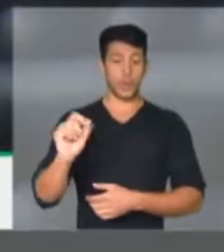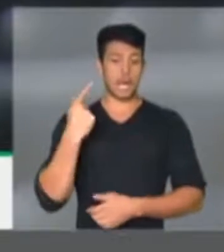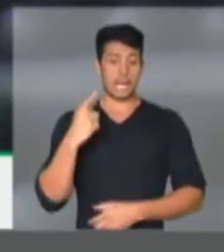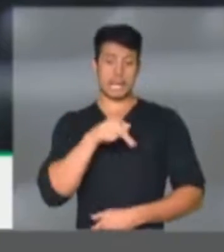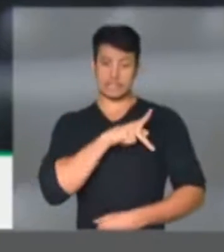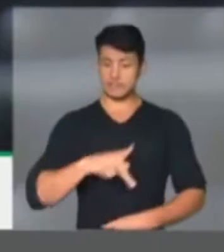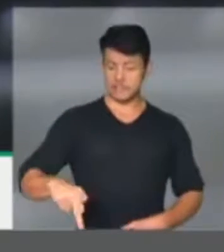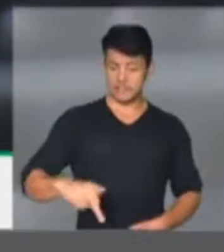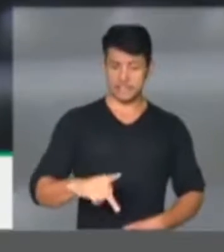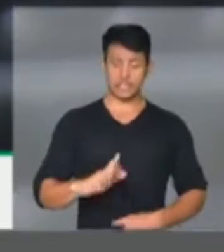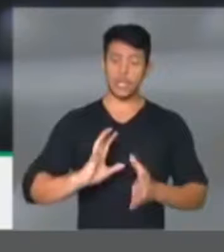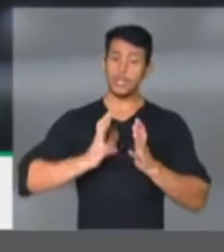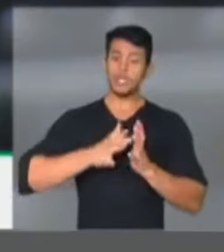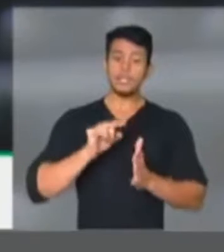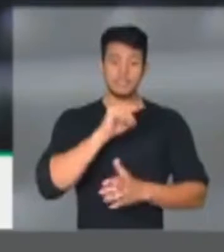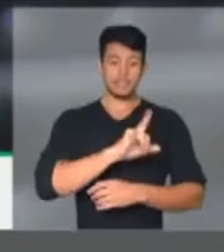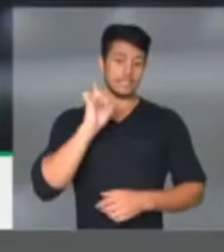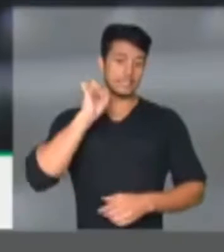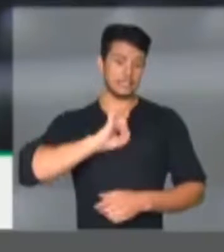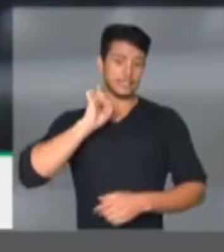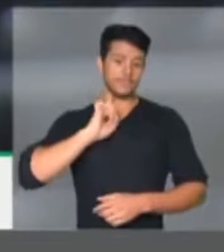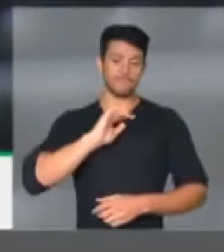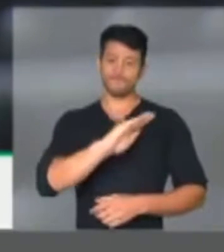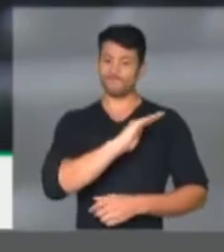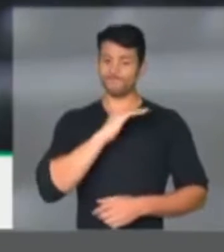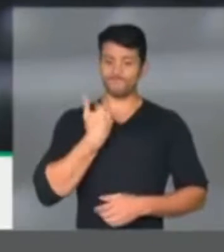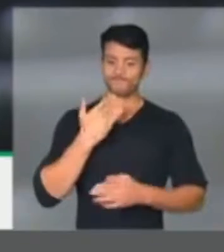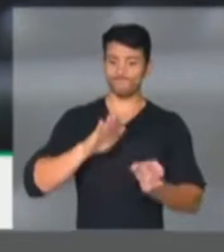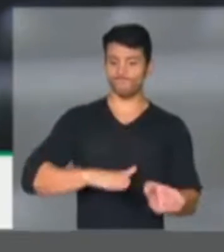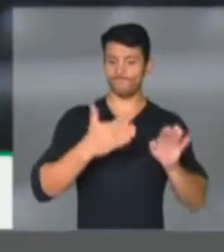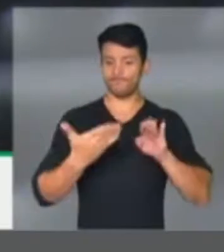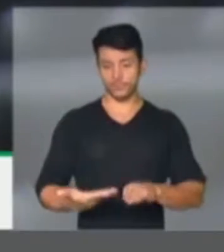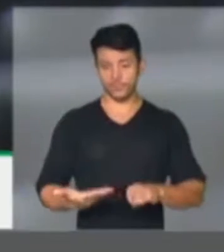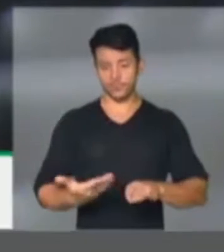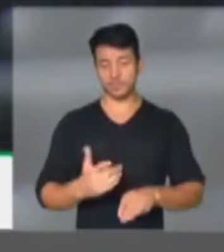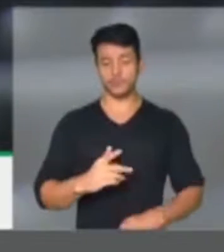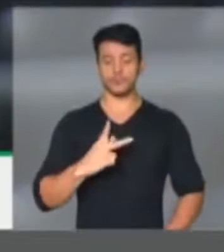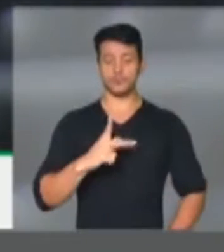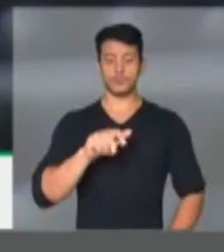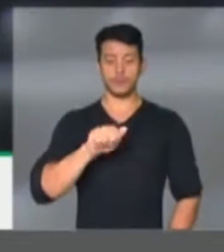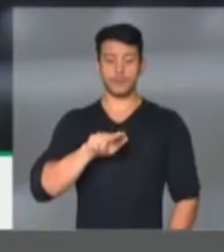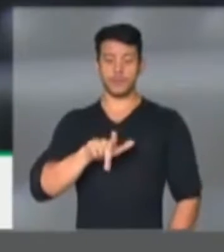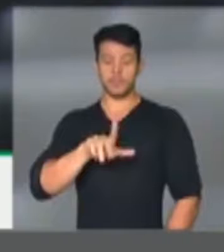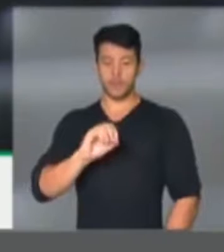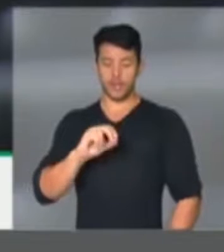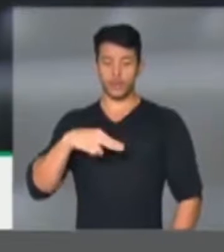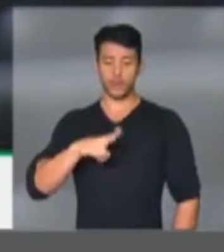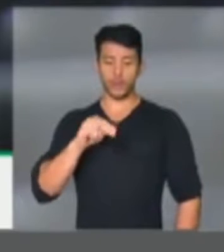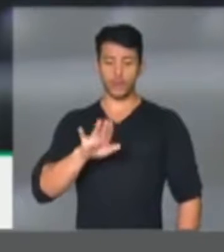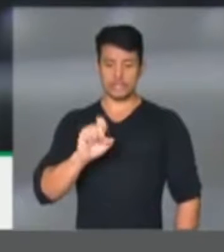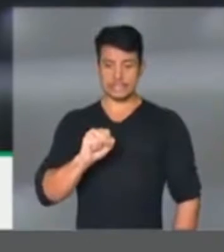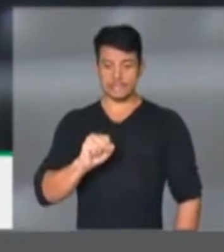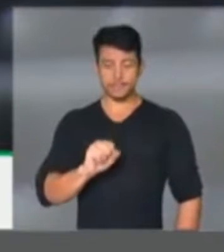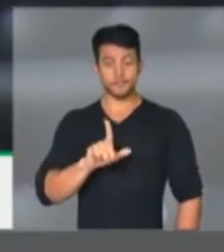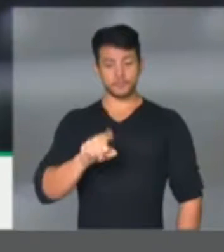partido em Minas Gerais, uma pessoa que contribuiu com a história do partido, o Paulo Elizário Nunes, uma pessoa que lutou,